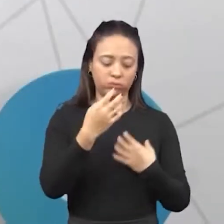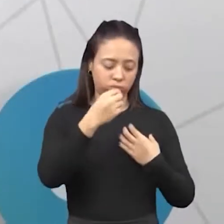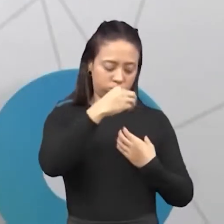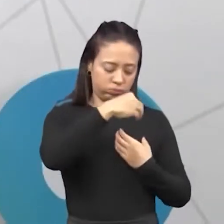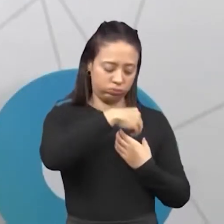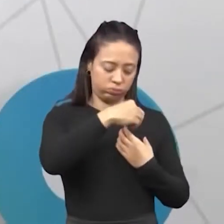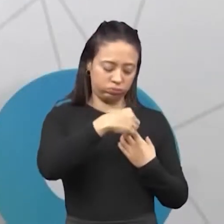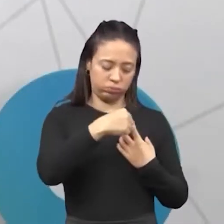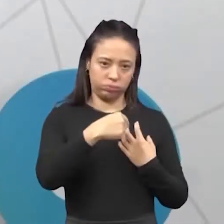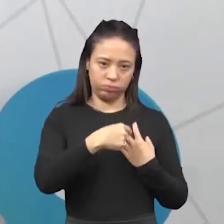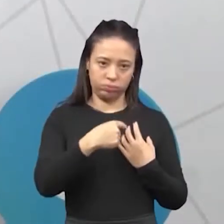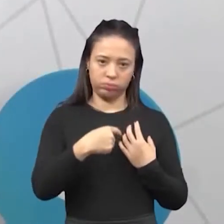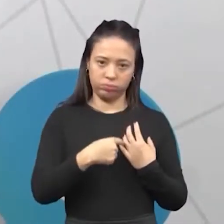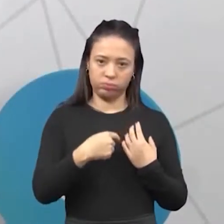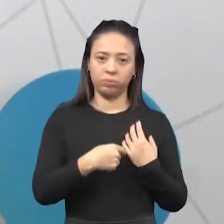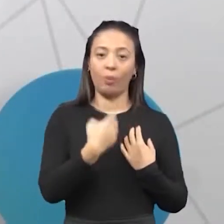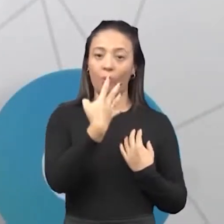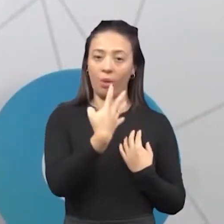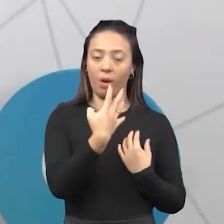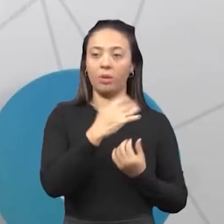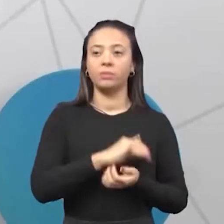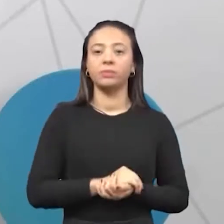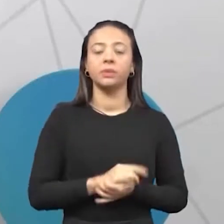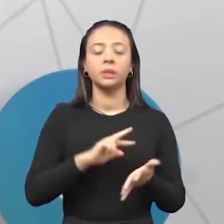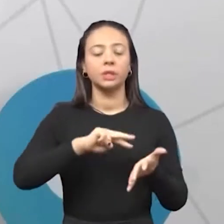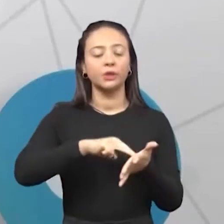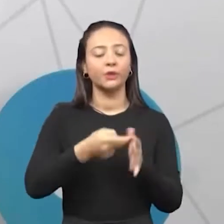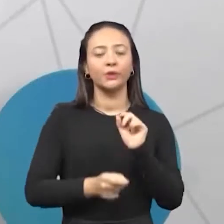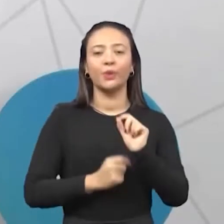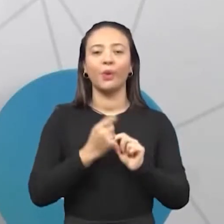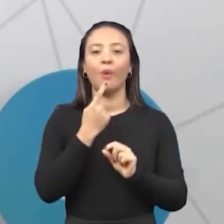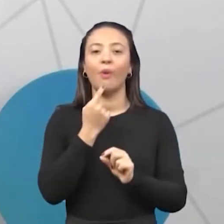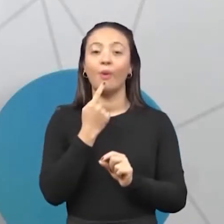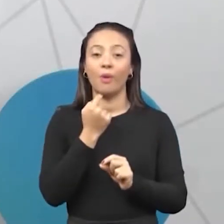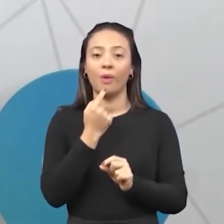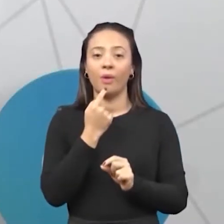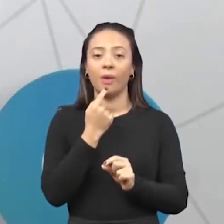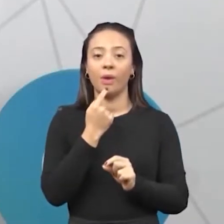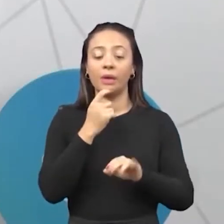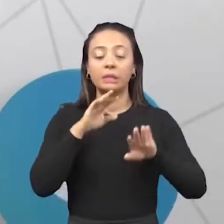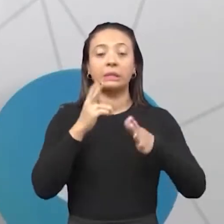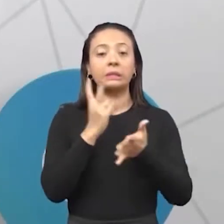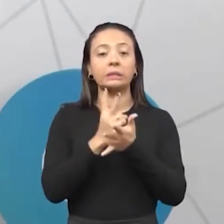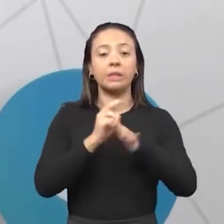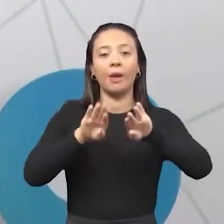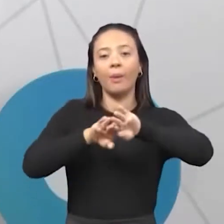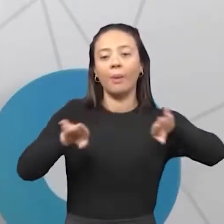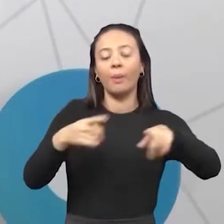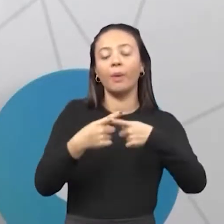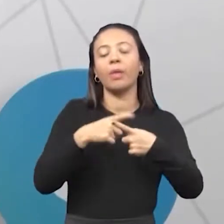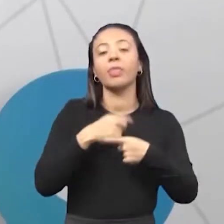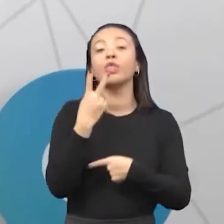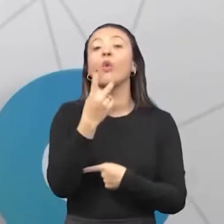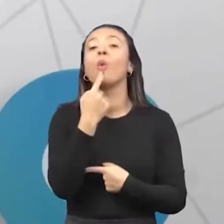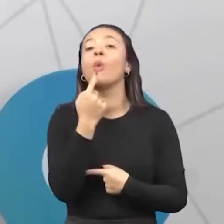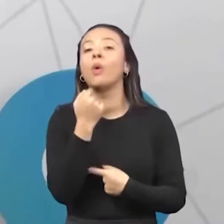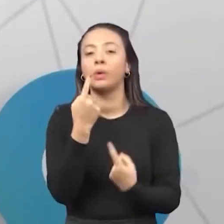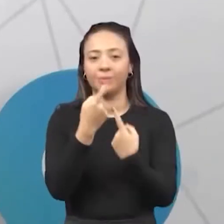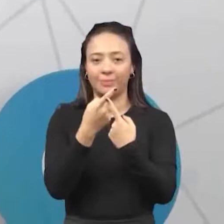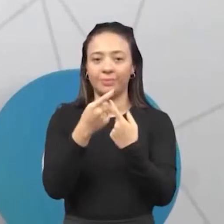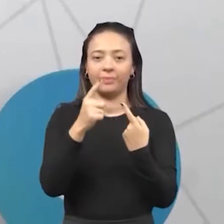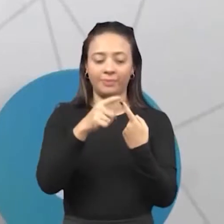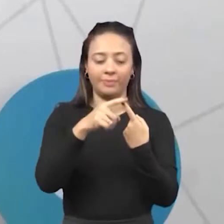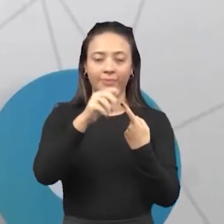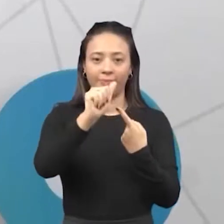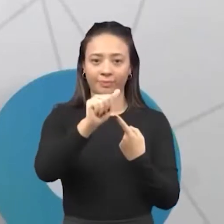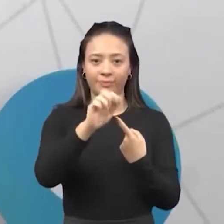4 cavidades? Isso permite com que o sangue ele não se misture. Nós temos 2 tipos de sangue, o